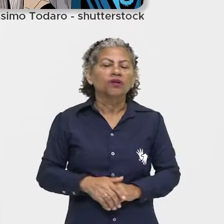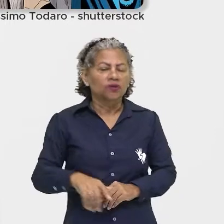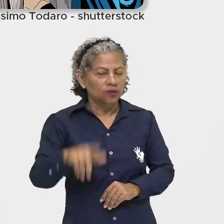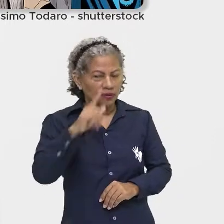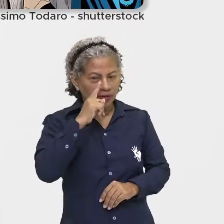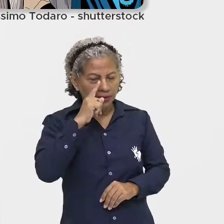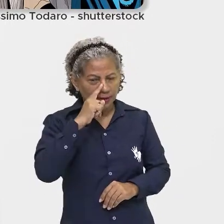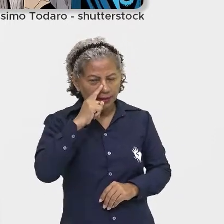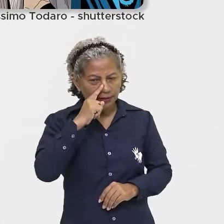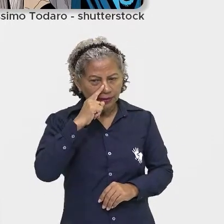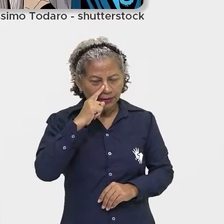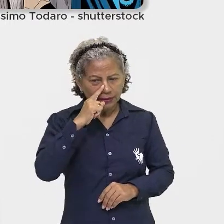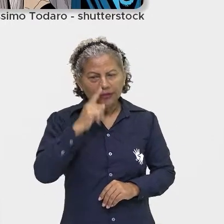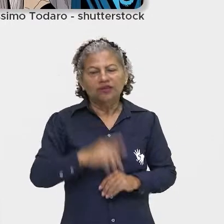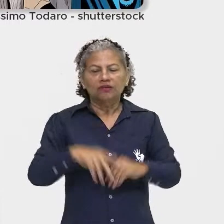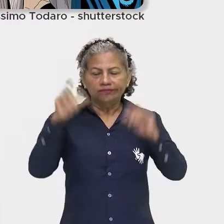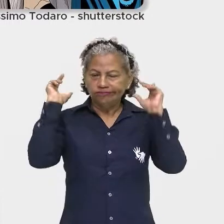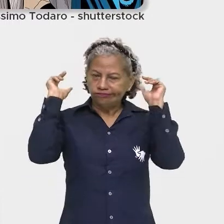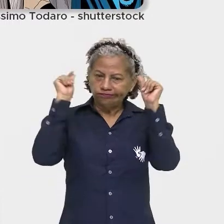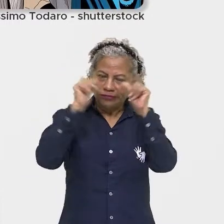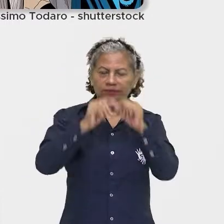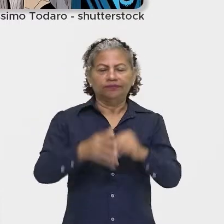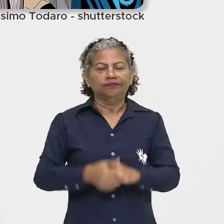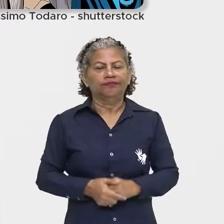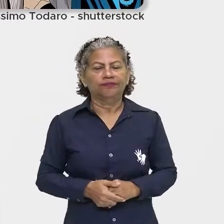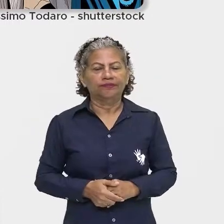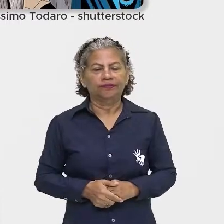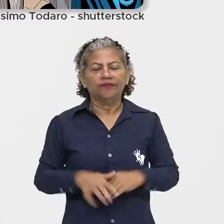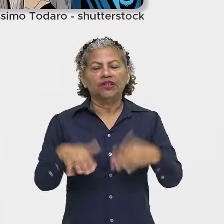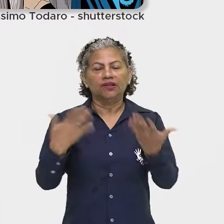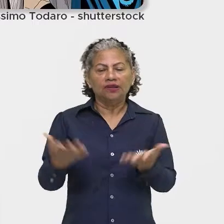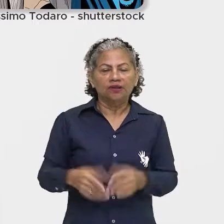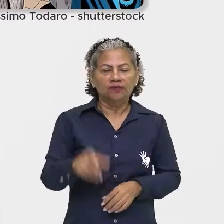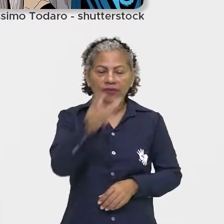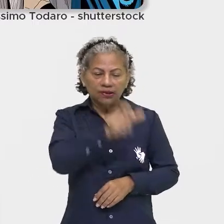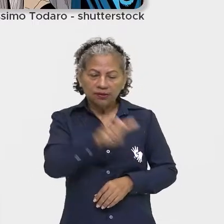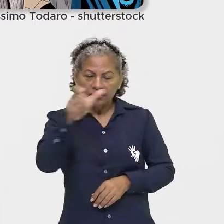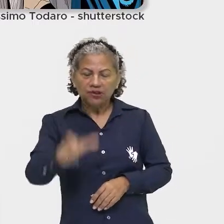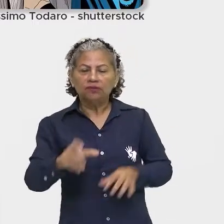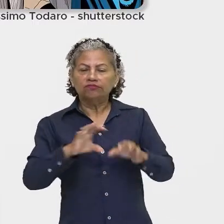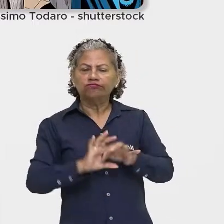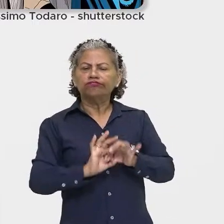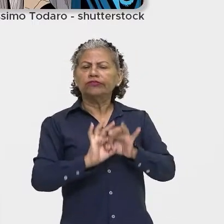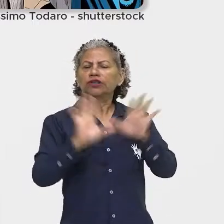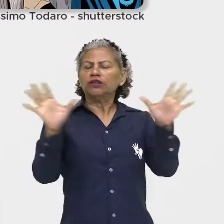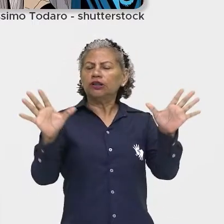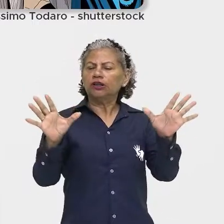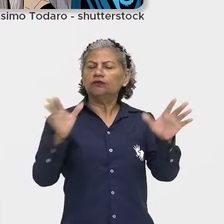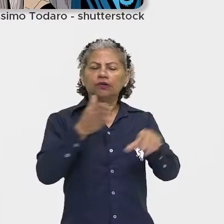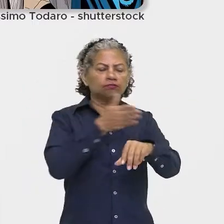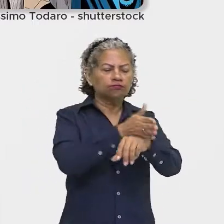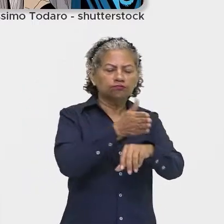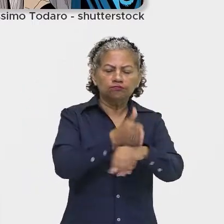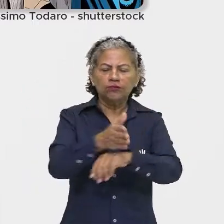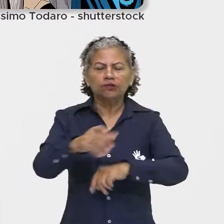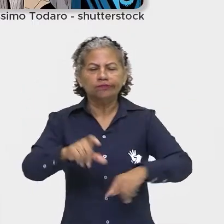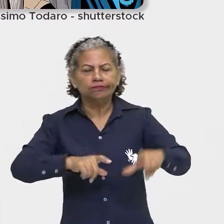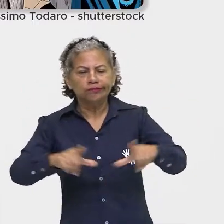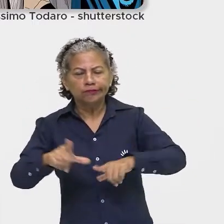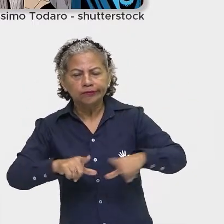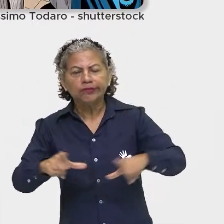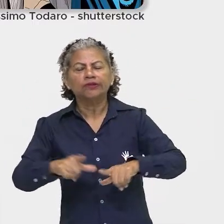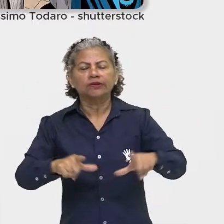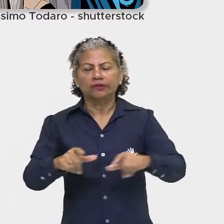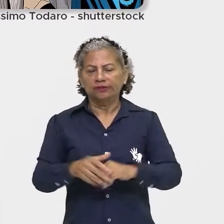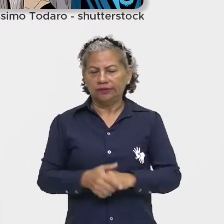Direitos e deveres do cidadão grego antigo. As pessoas livres tinham direito privado, acesso a cargos públicos, participação em assembleias